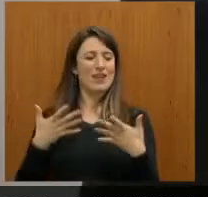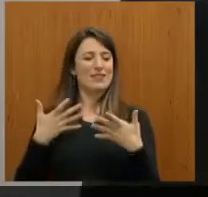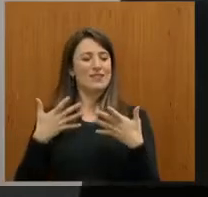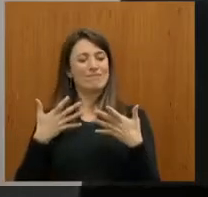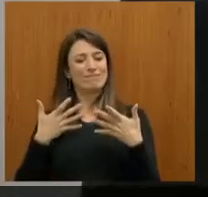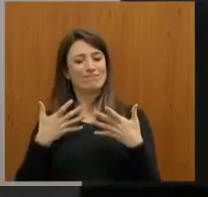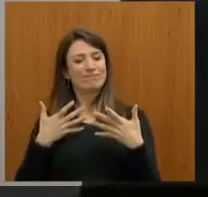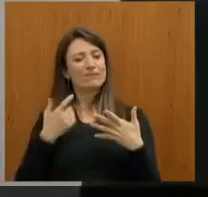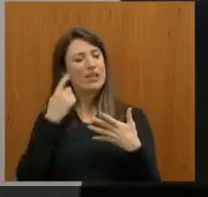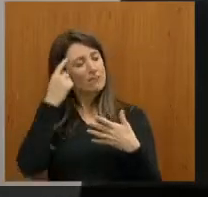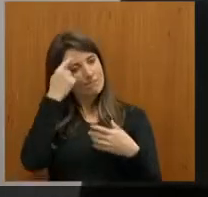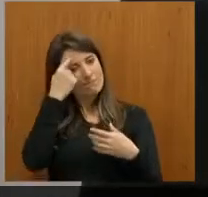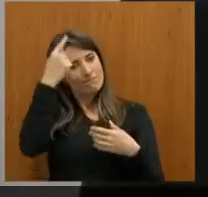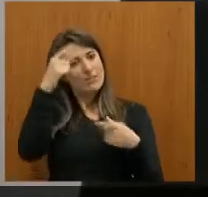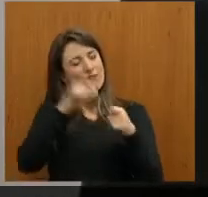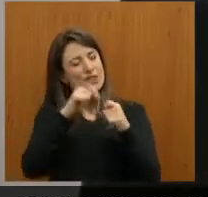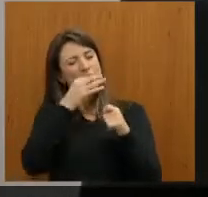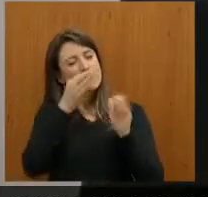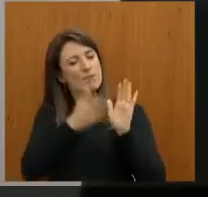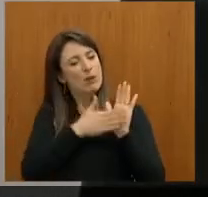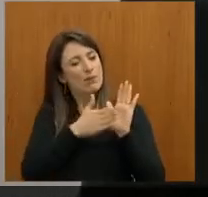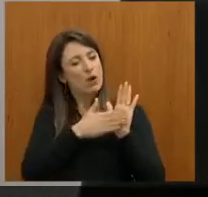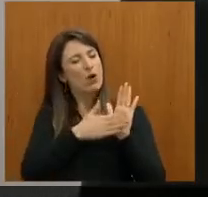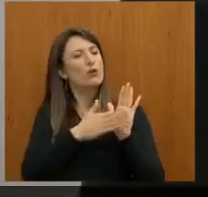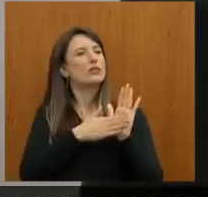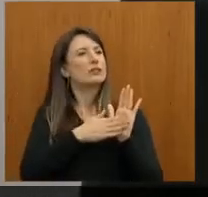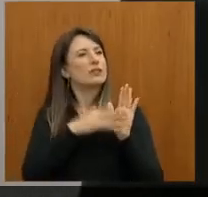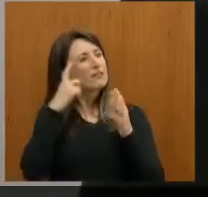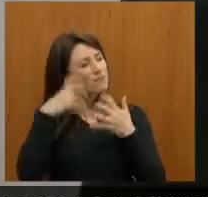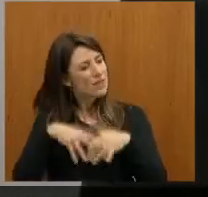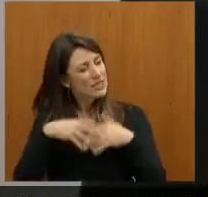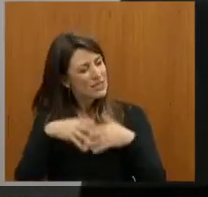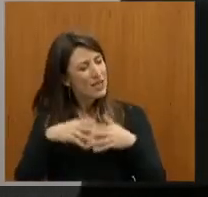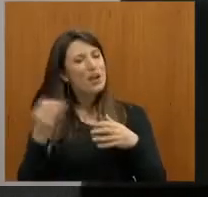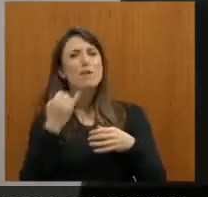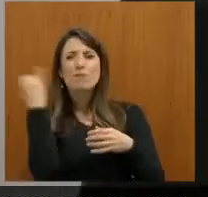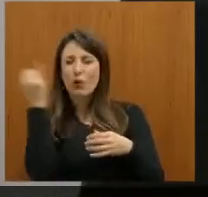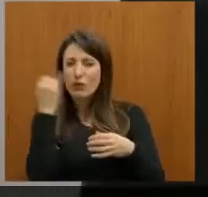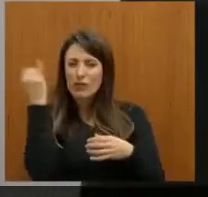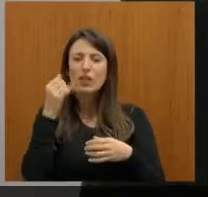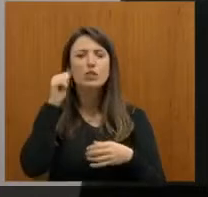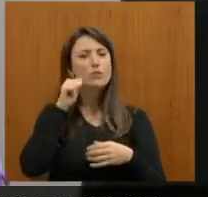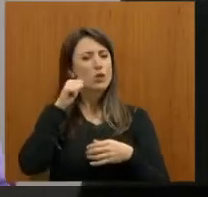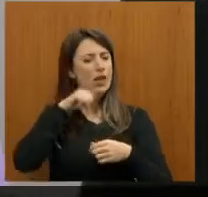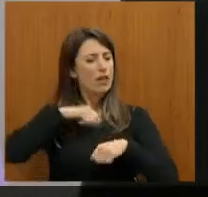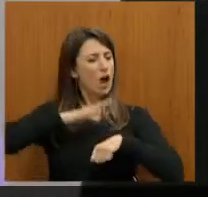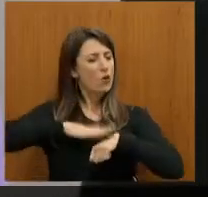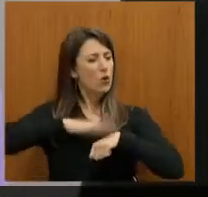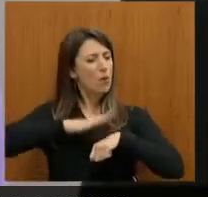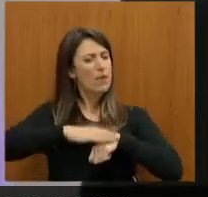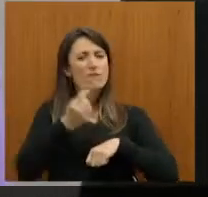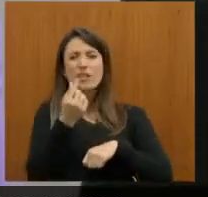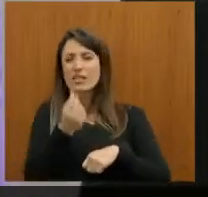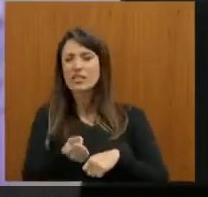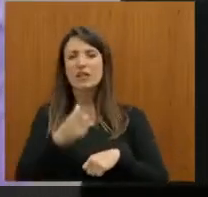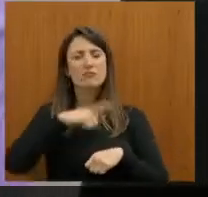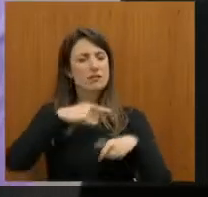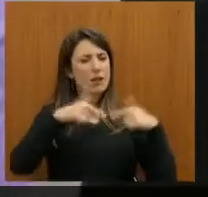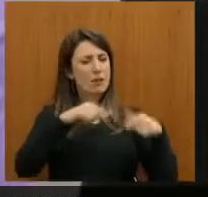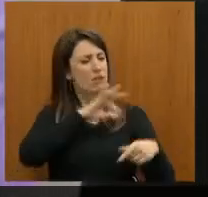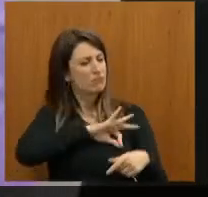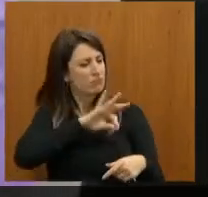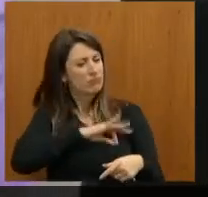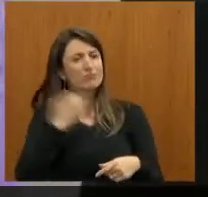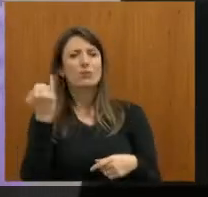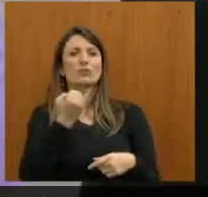a importância da Autonomia financeira e da autoestima das nossas mulheres quando eu